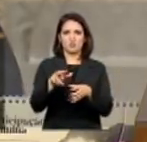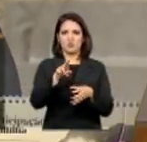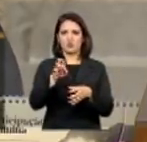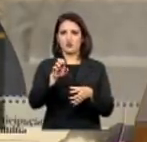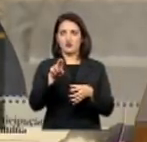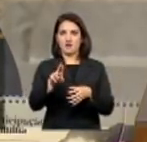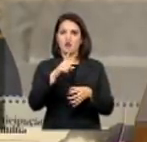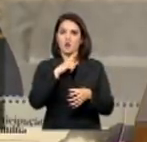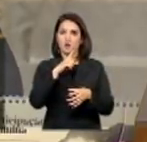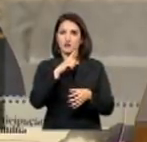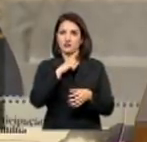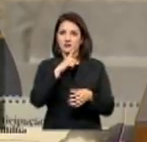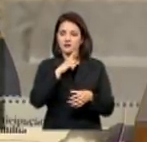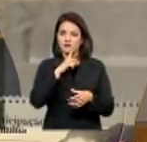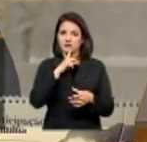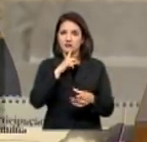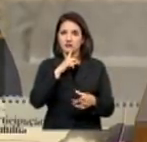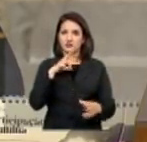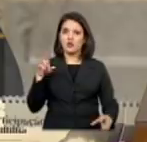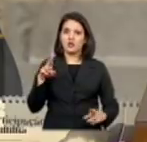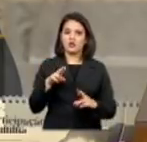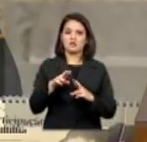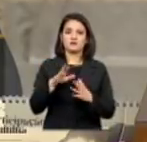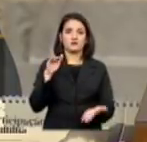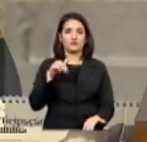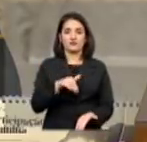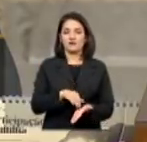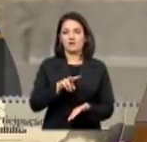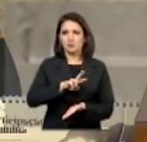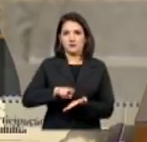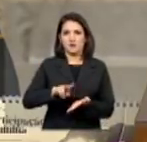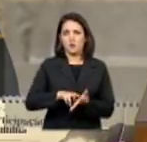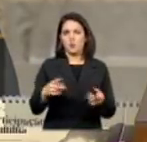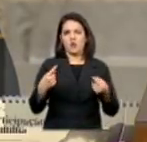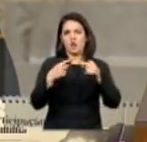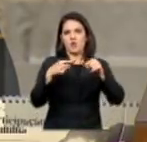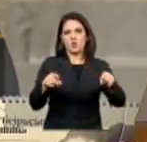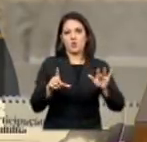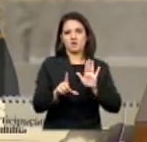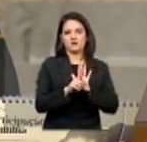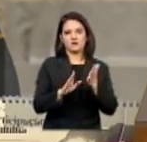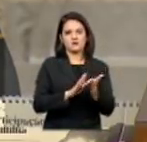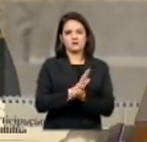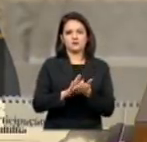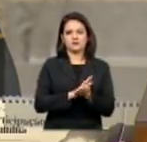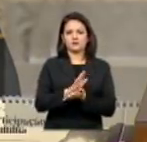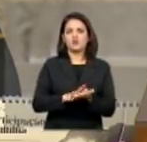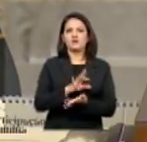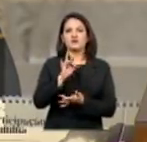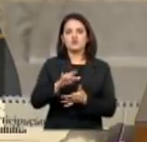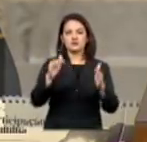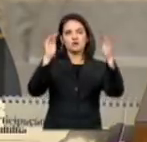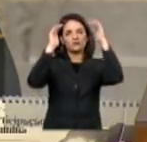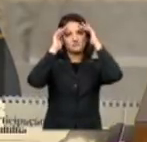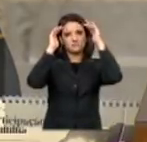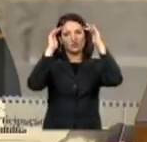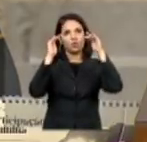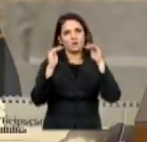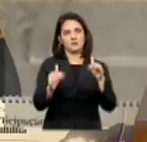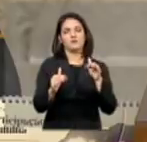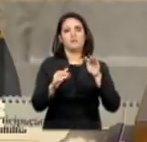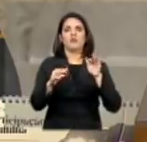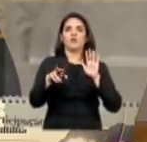nosso ver não viola qualquer previsão legal sendo alvo de 10 mero cumprimento daquilo que a norma